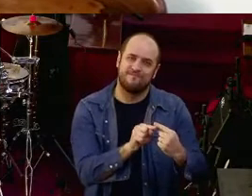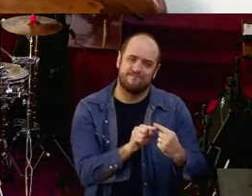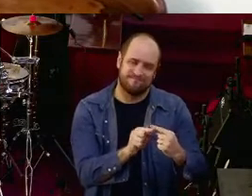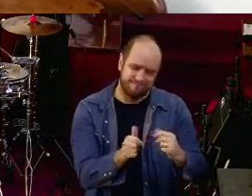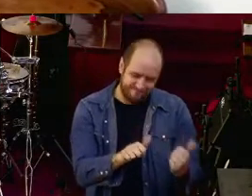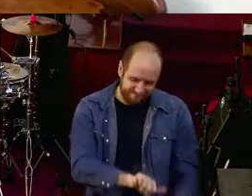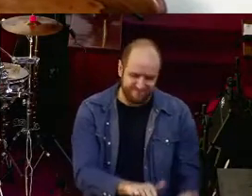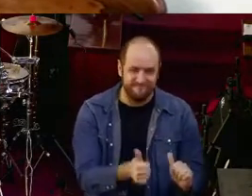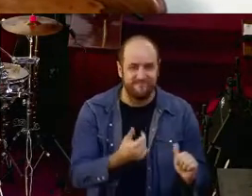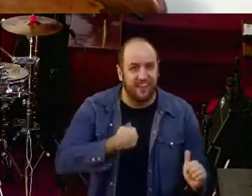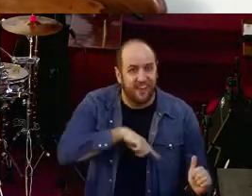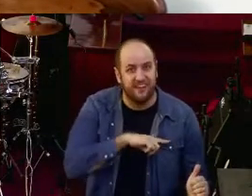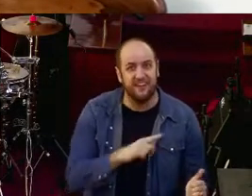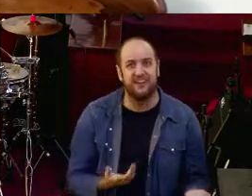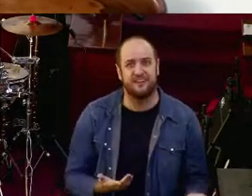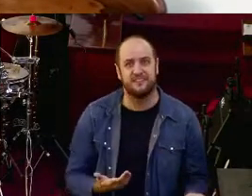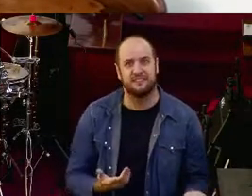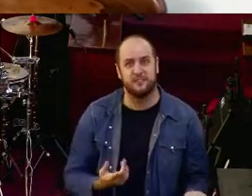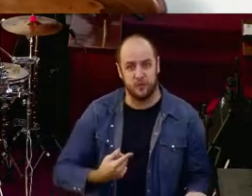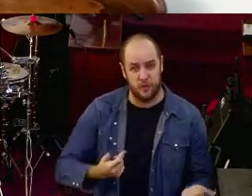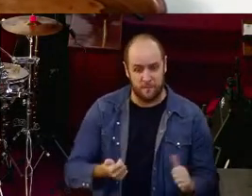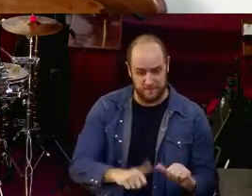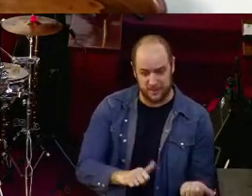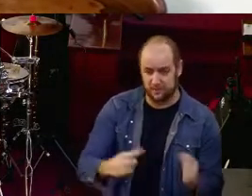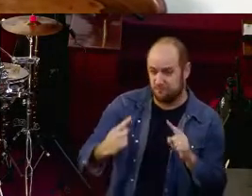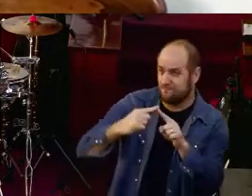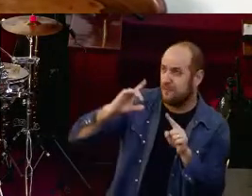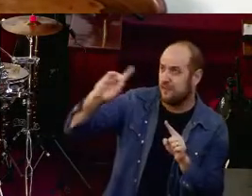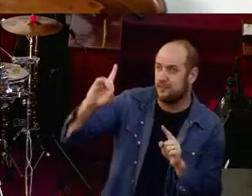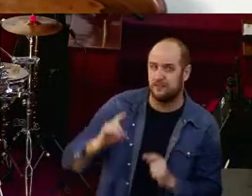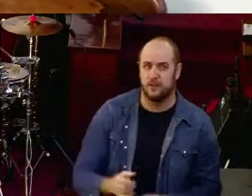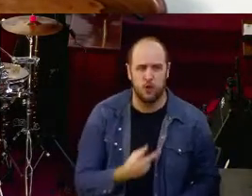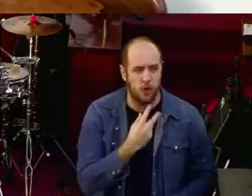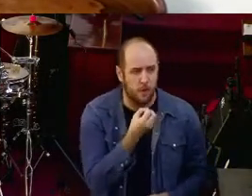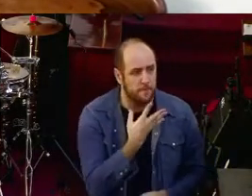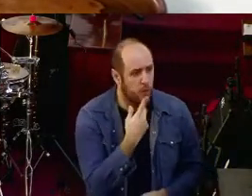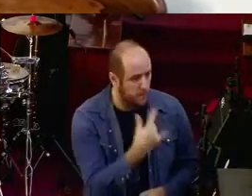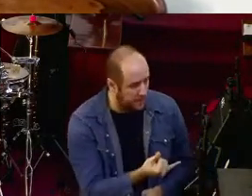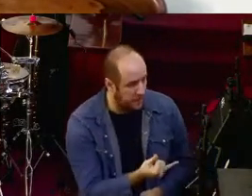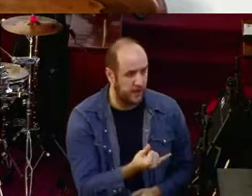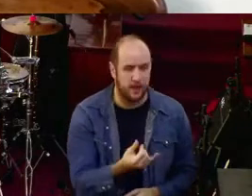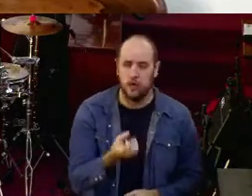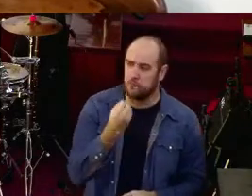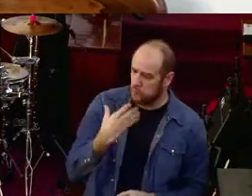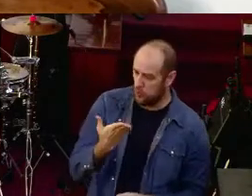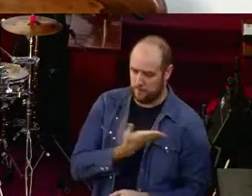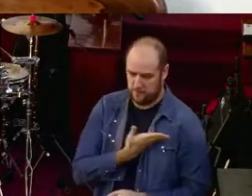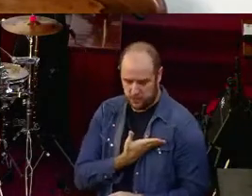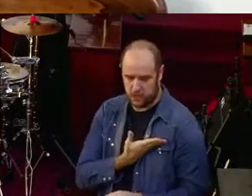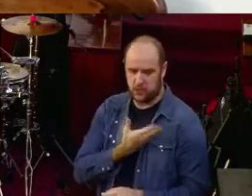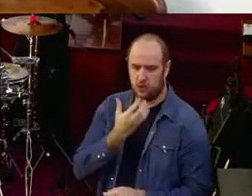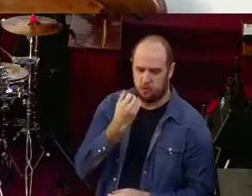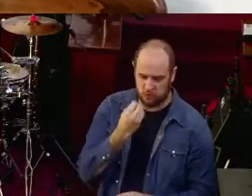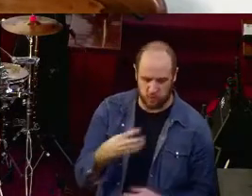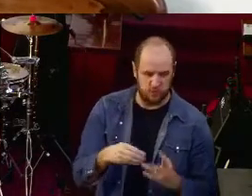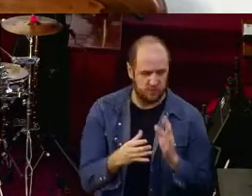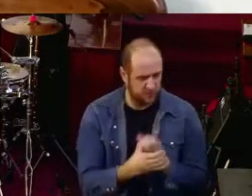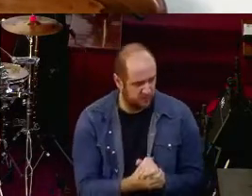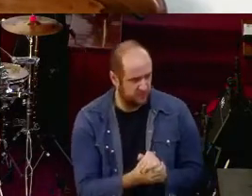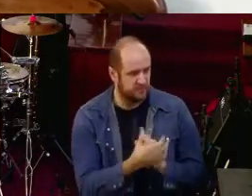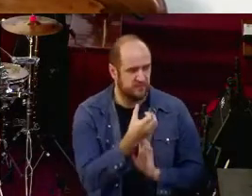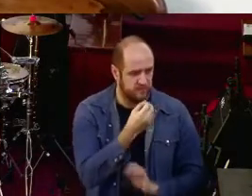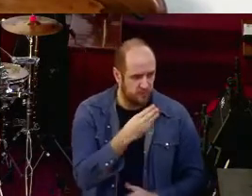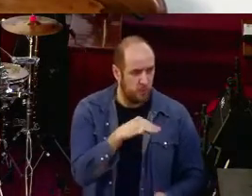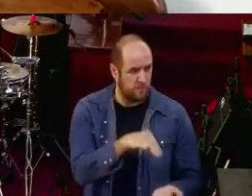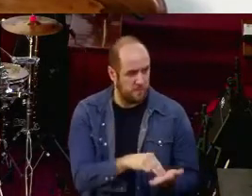somos, se somos bons amigos, se somos bons pais, se somos boas esposas, se somos bons maridos, se somos bons membros